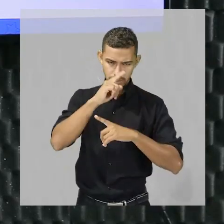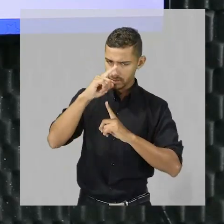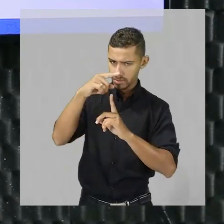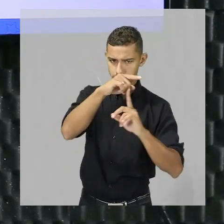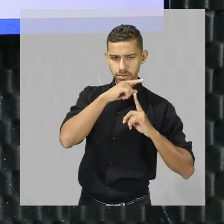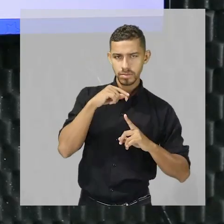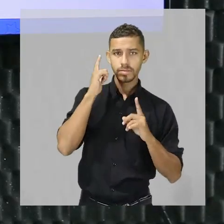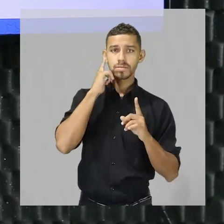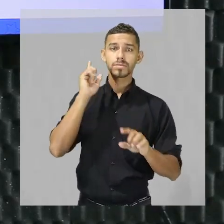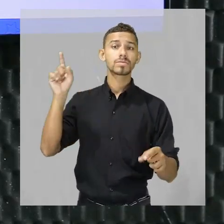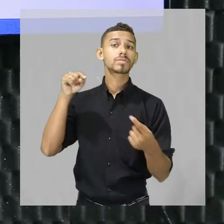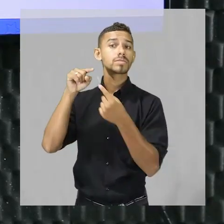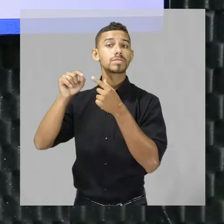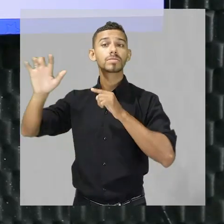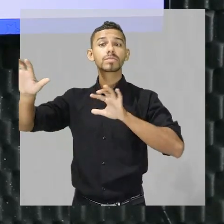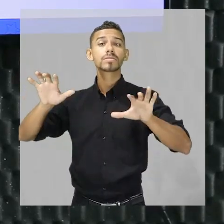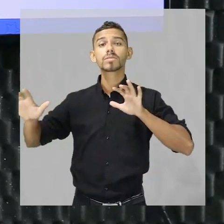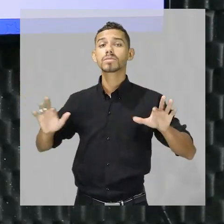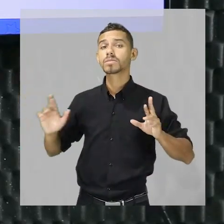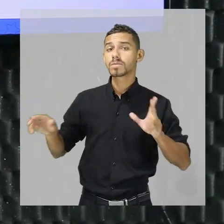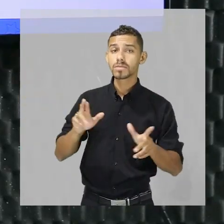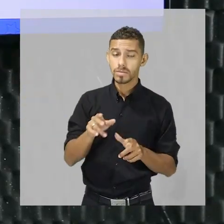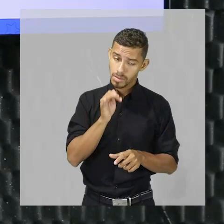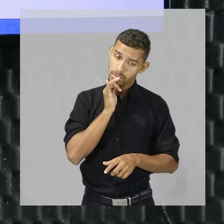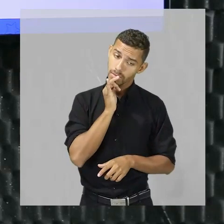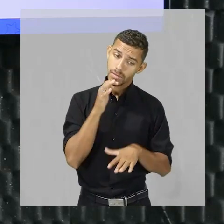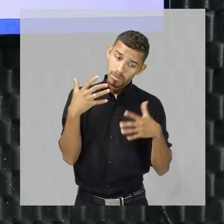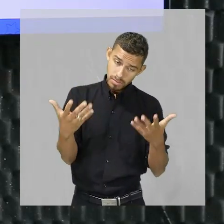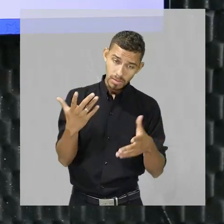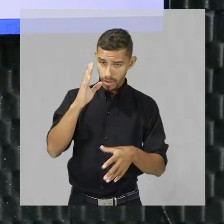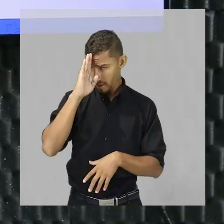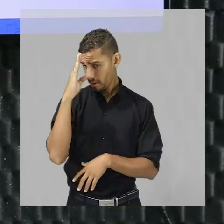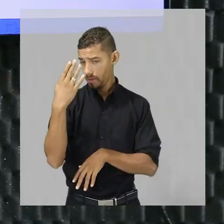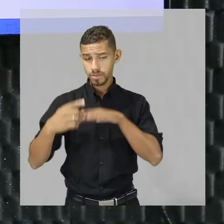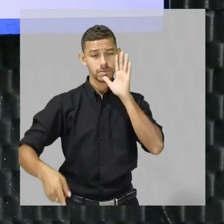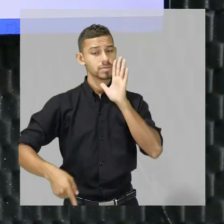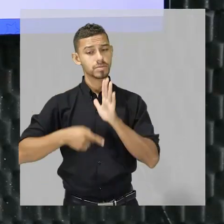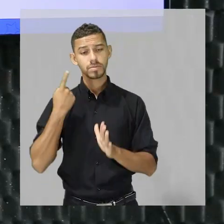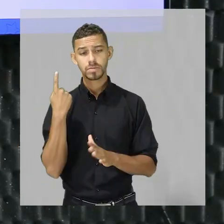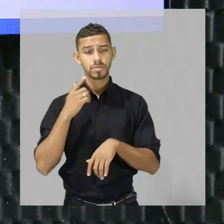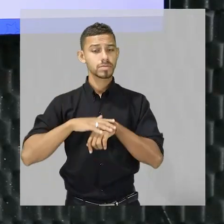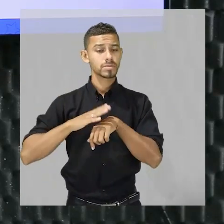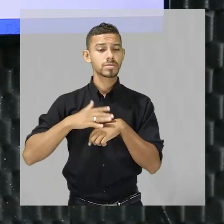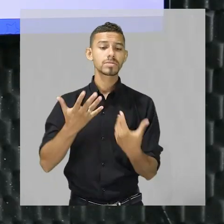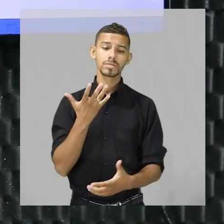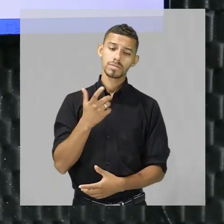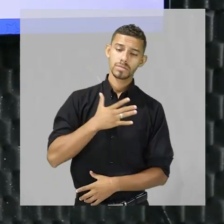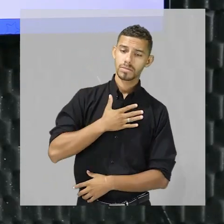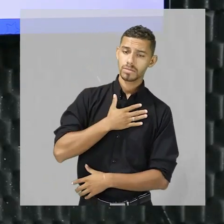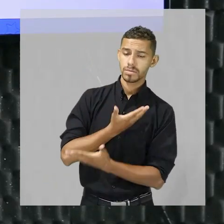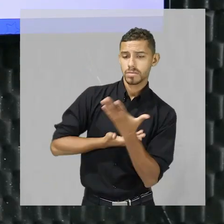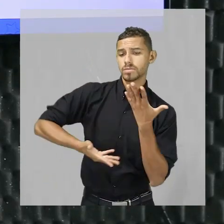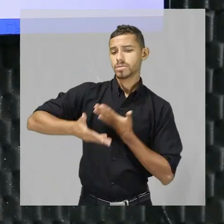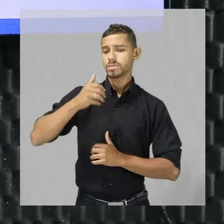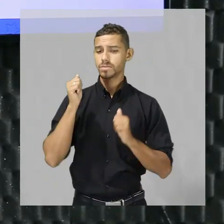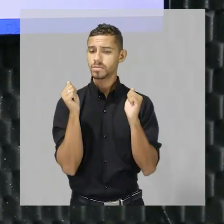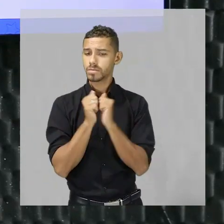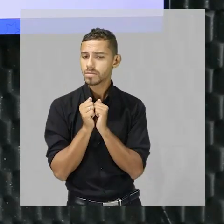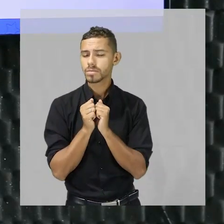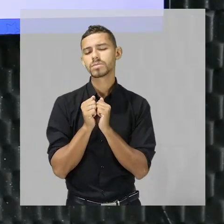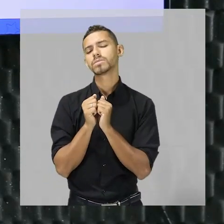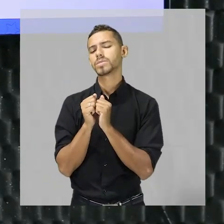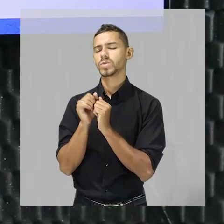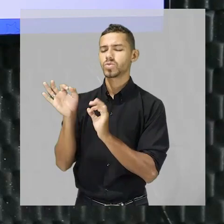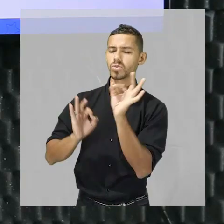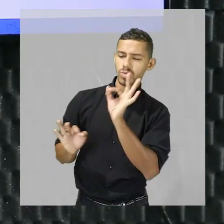com objetivos diferentes. A primeira coisa que eu sempre gosto de passar quando você vai trabalhar questões de cartografia e